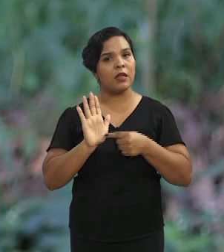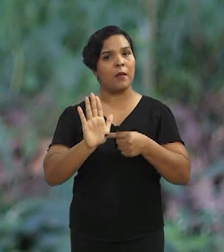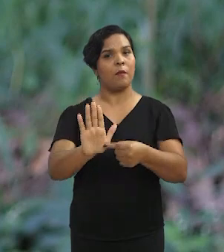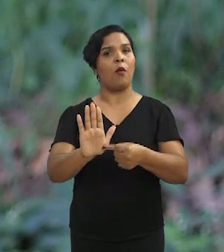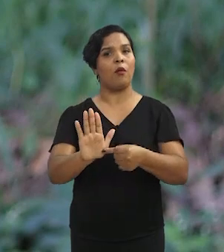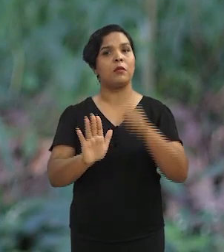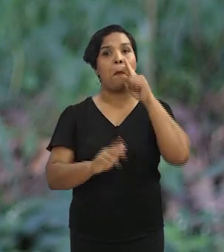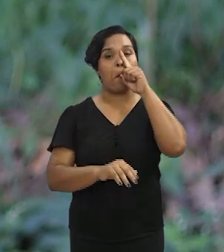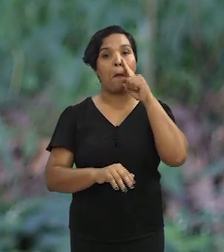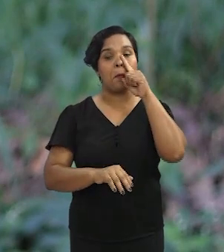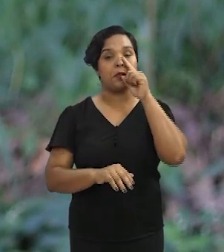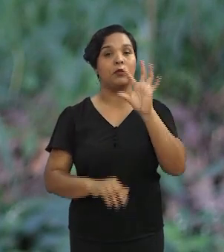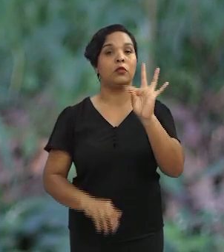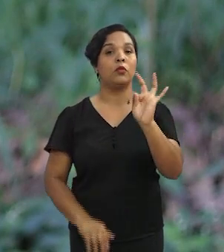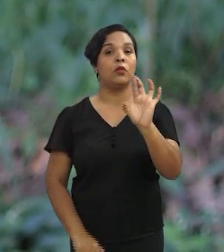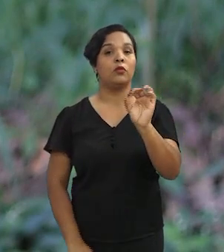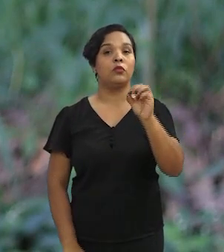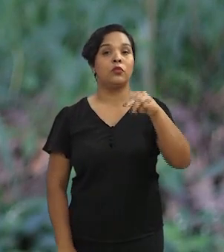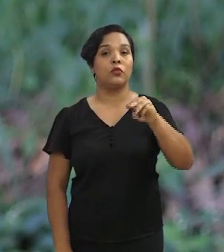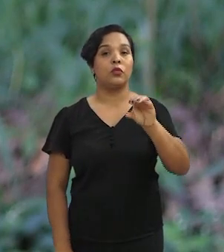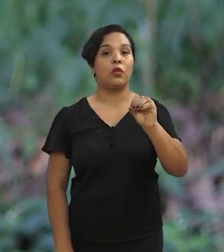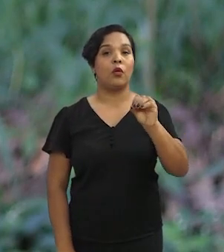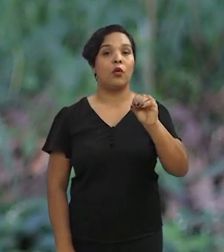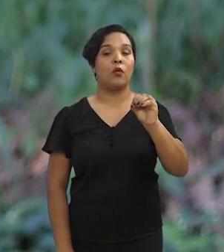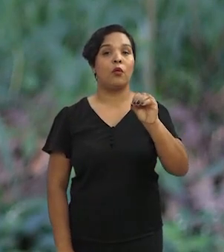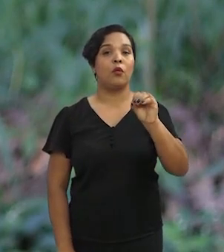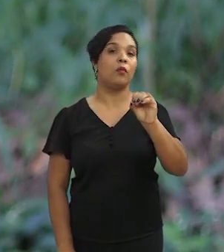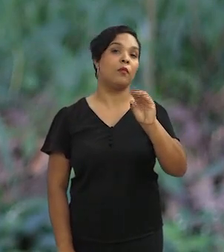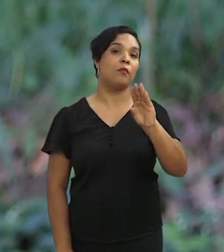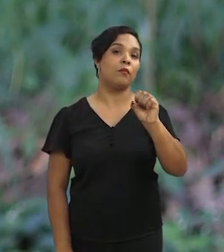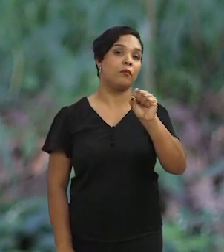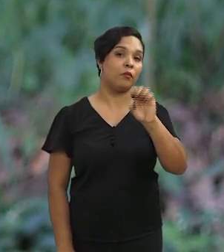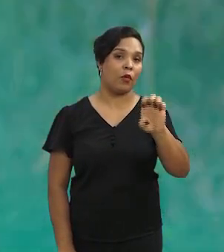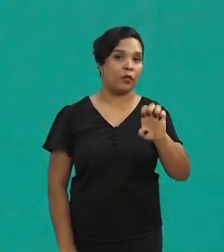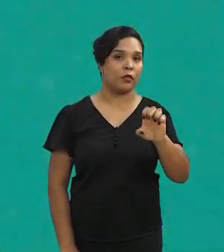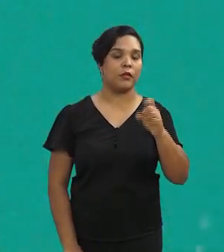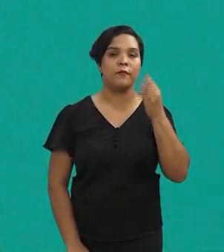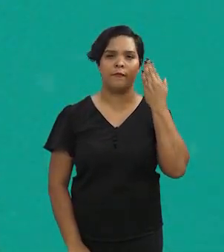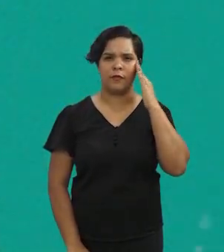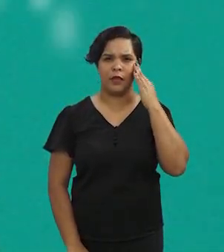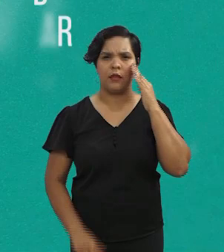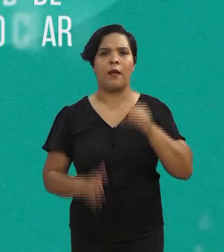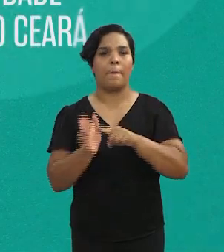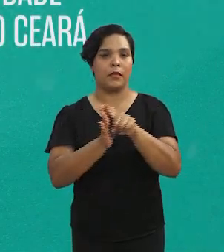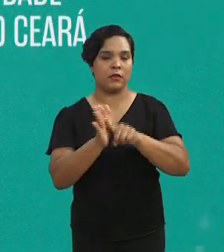que apontam maior risco de trombose. Entenda agora um pouco mais sobre essa pesquisa.